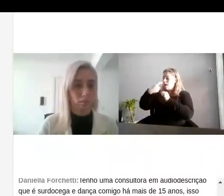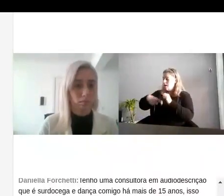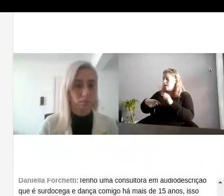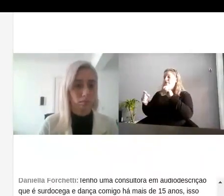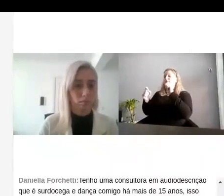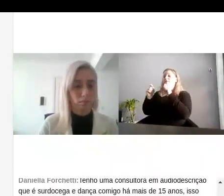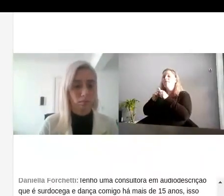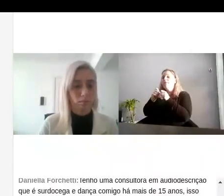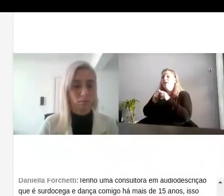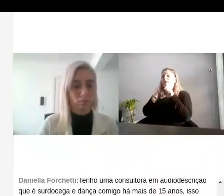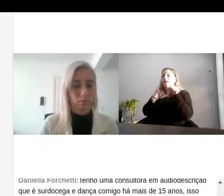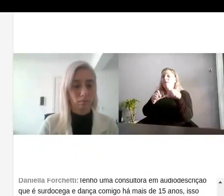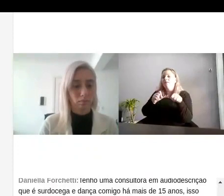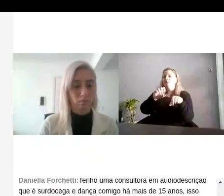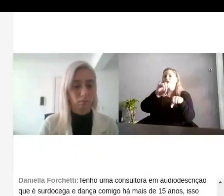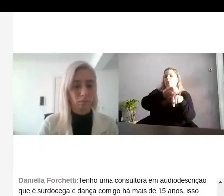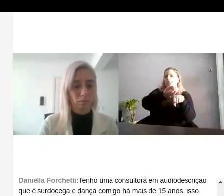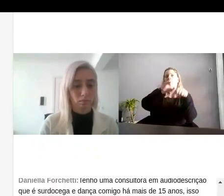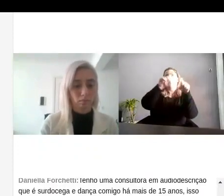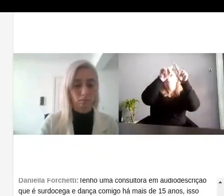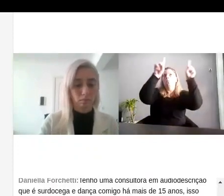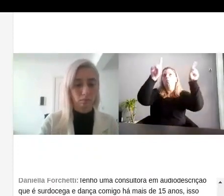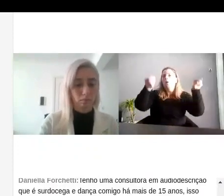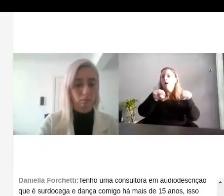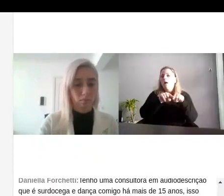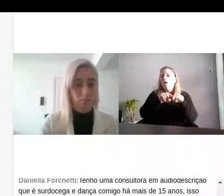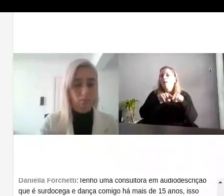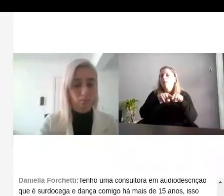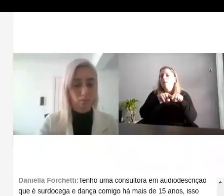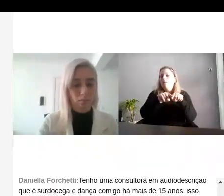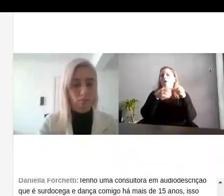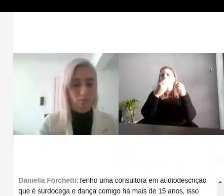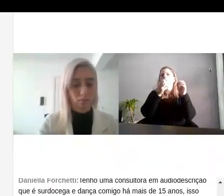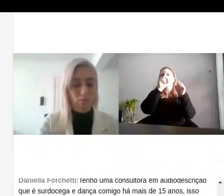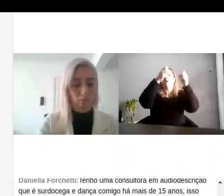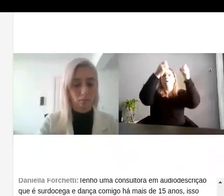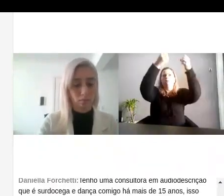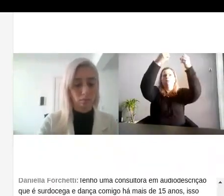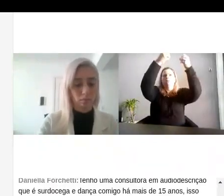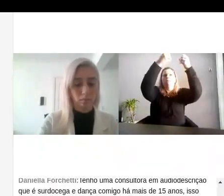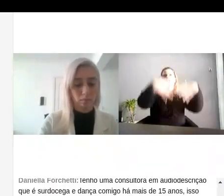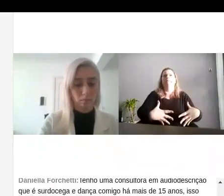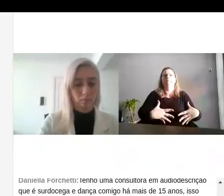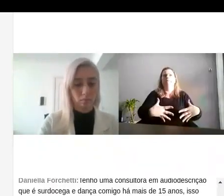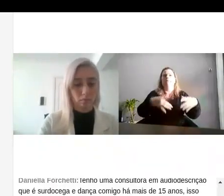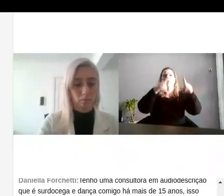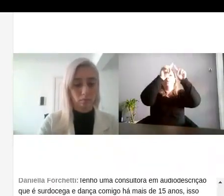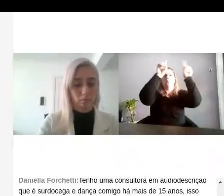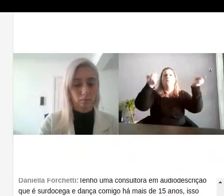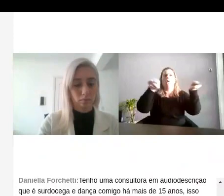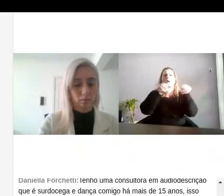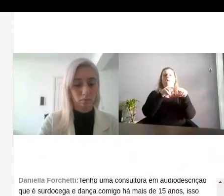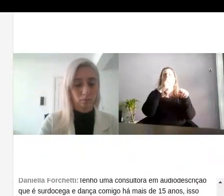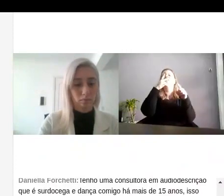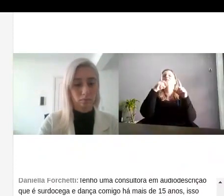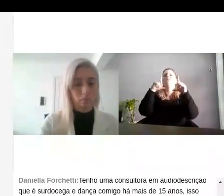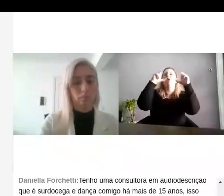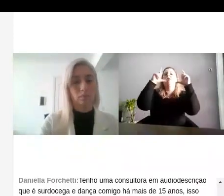que pinta um quadro, esse quadro é descrito como uma fotografia e não como uma obra de